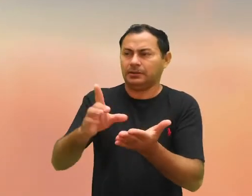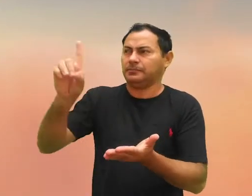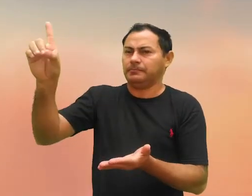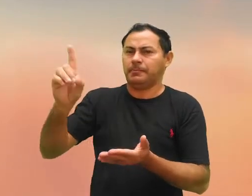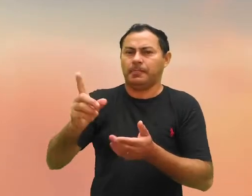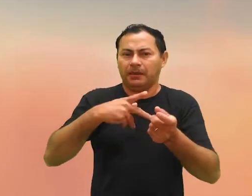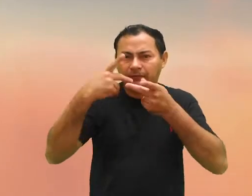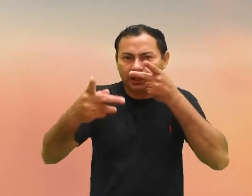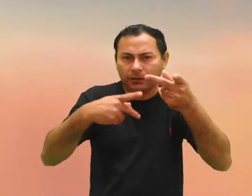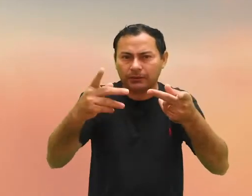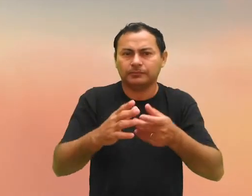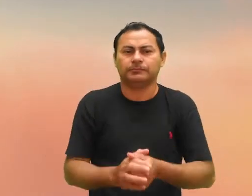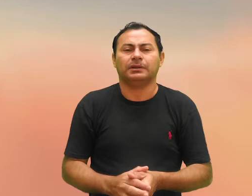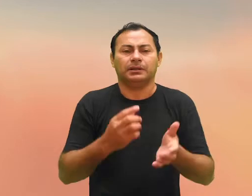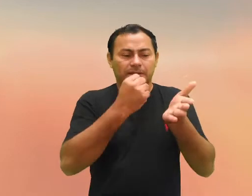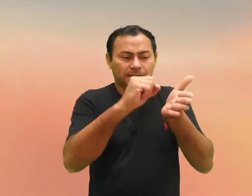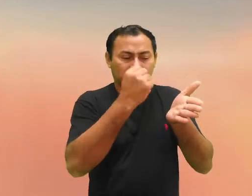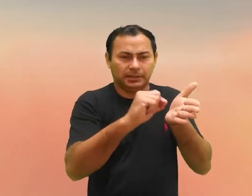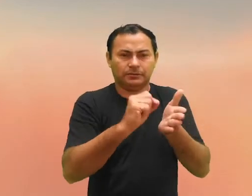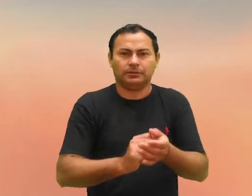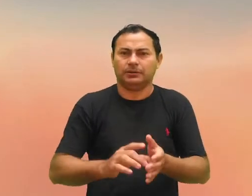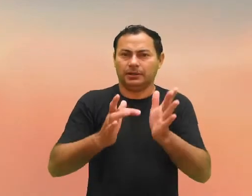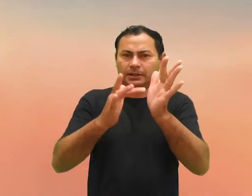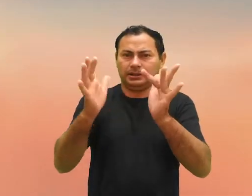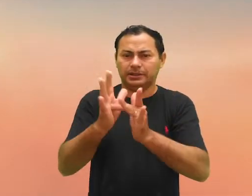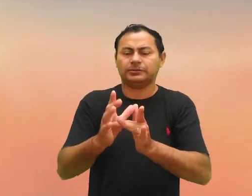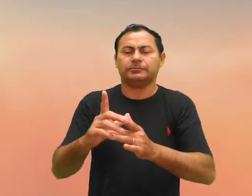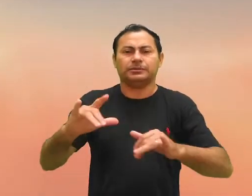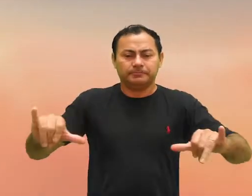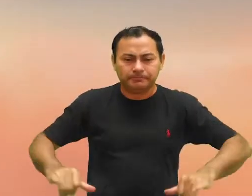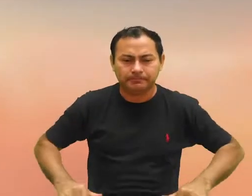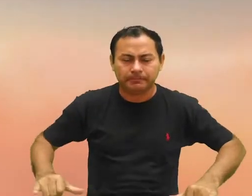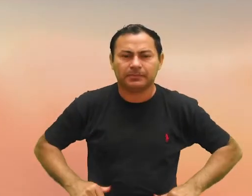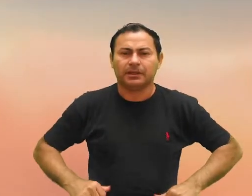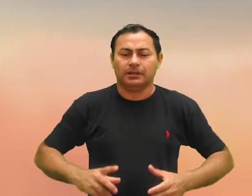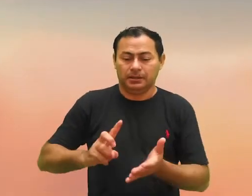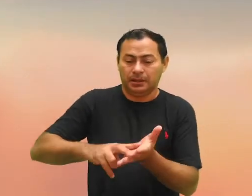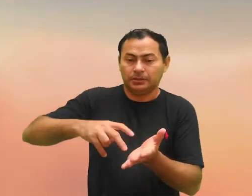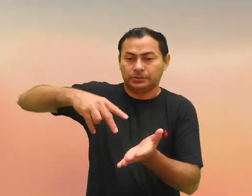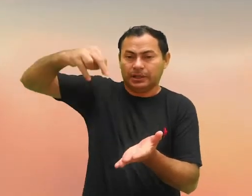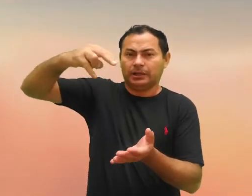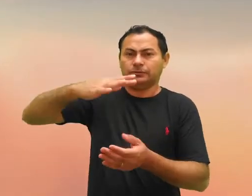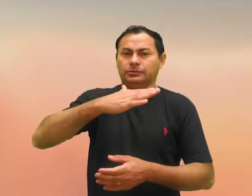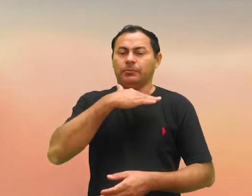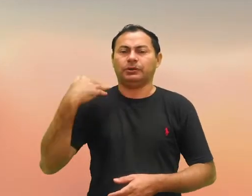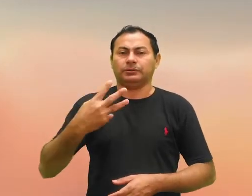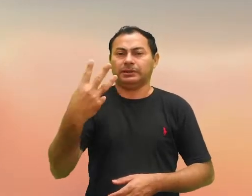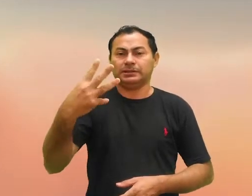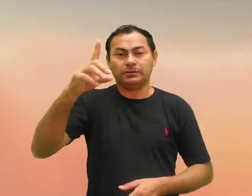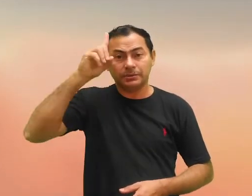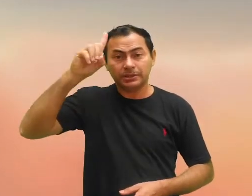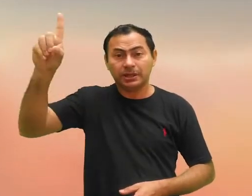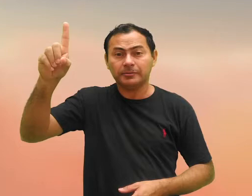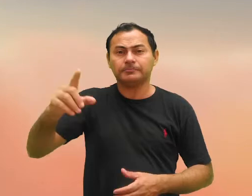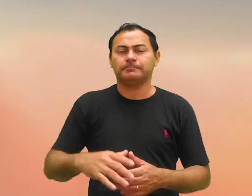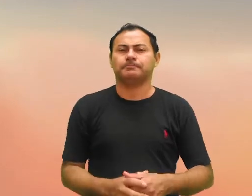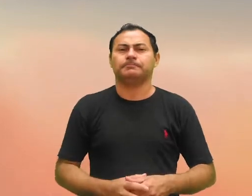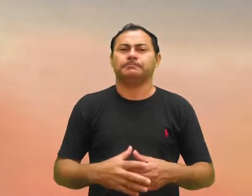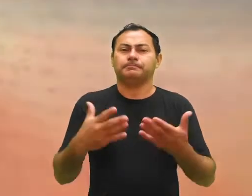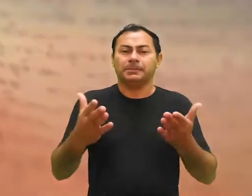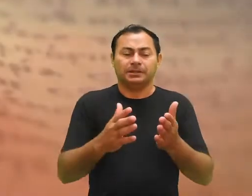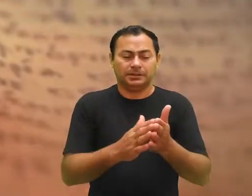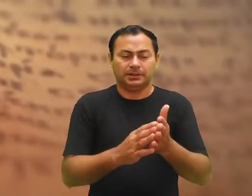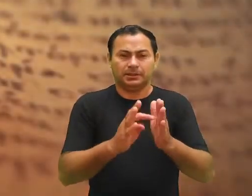as Escrituras. E lhes disse: está escrito que o Cristo haveria de sofrer e ressuscitar dos mortos no terceiro